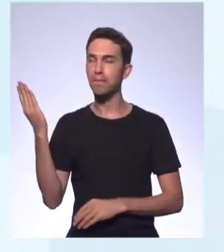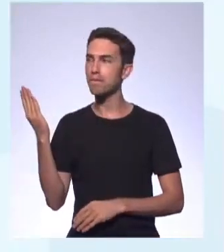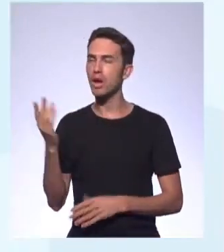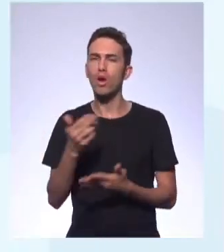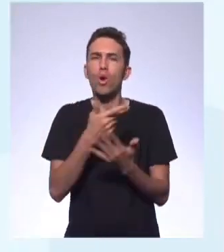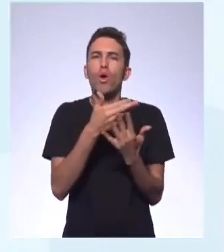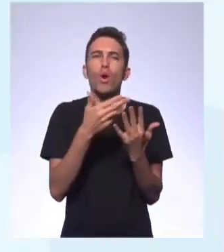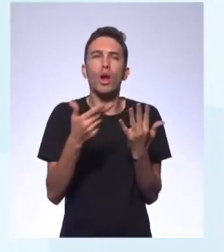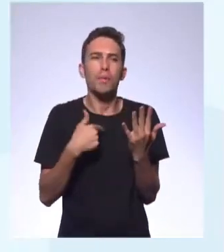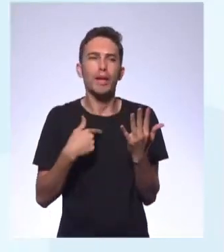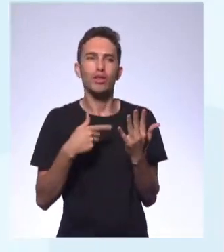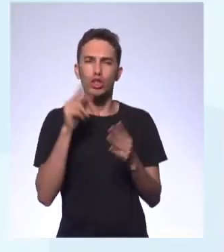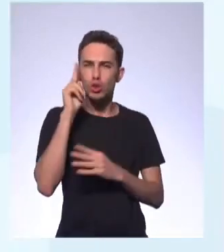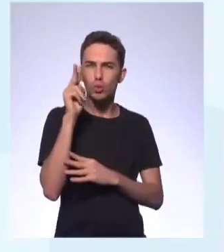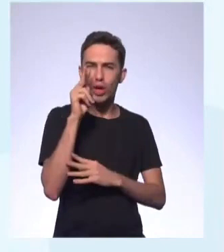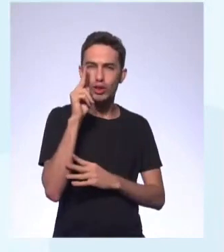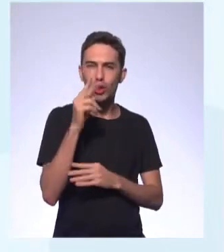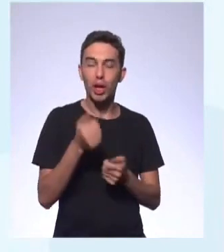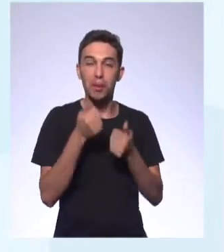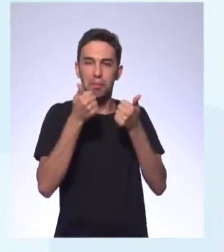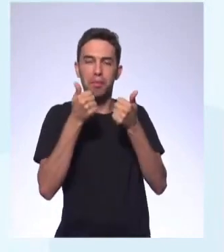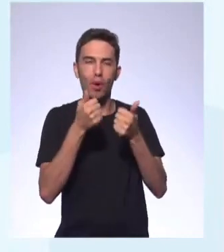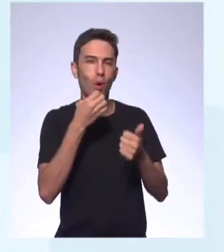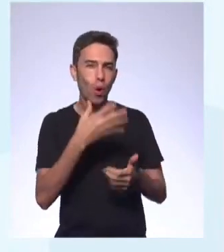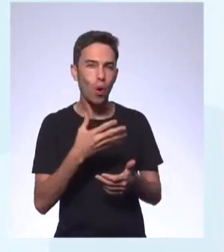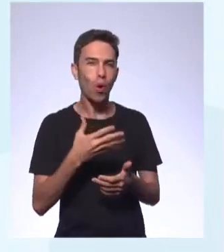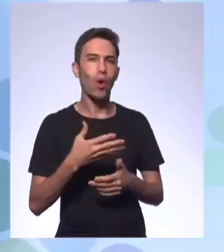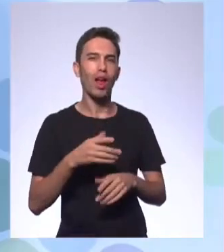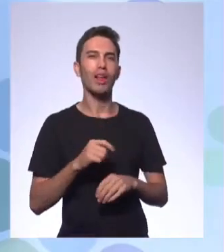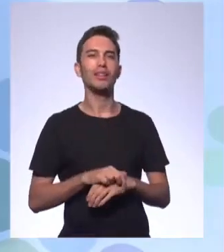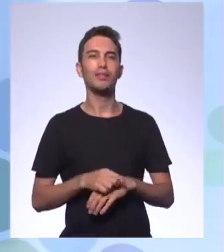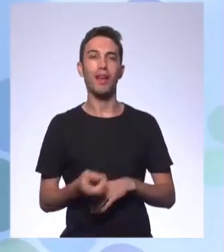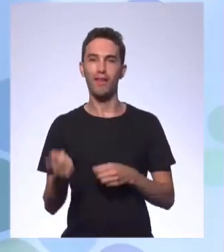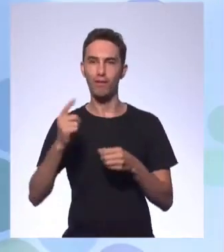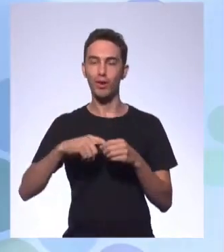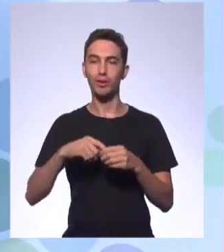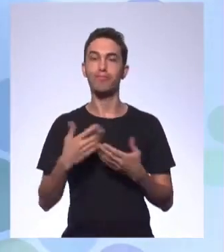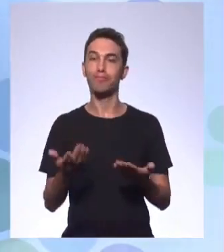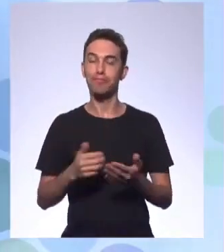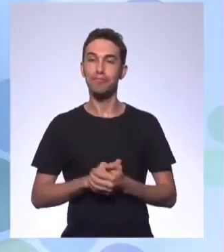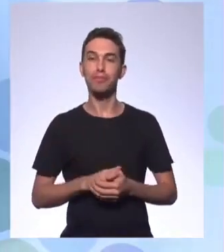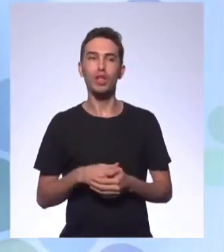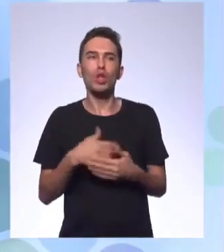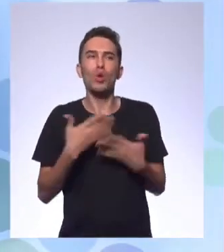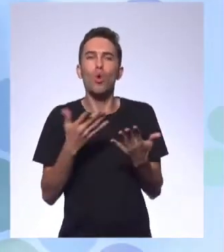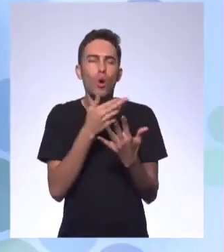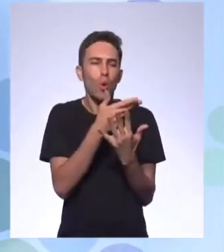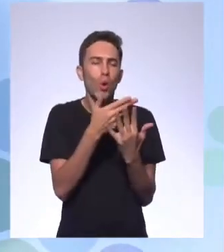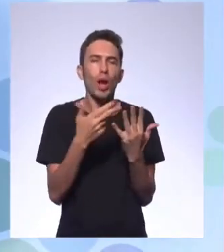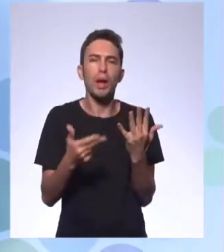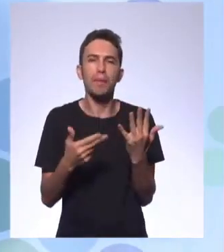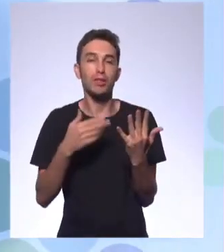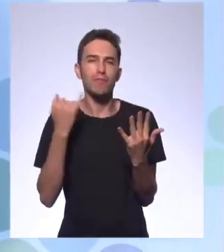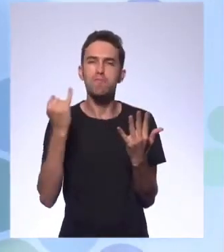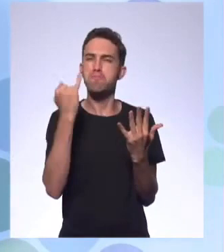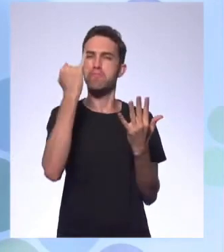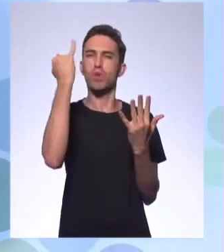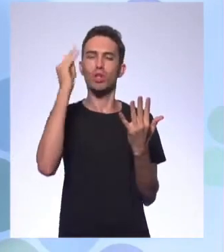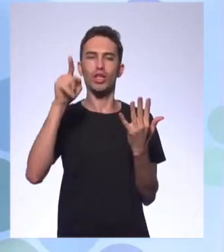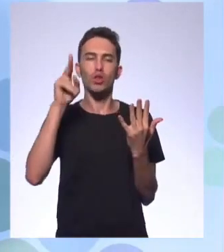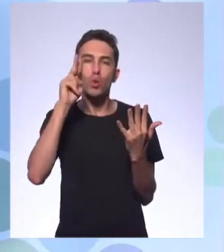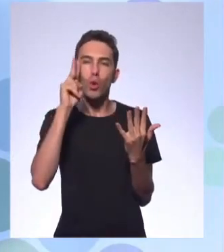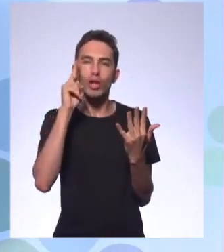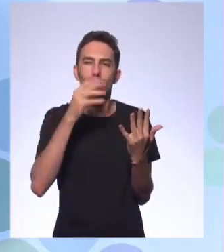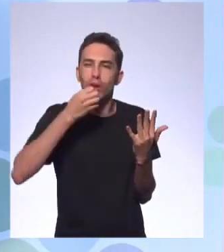bem contada? Pensa com a gente aqui. Então, volta para mim, por favor. Então, olha só. Qual é o elemento mais importante de uma história